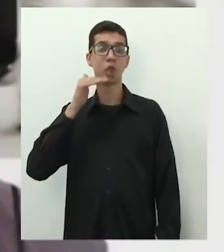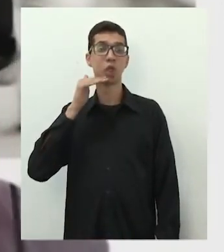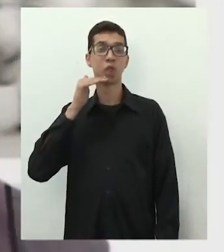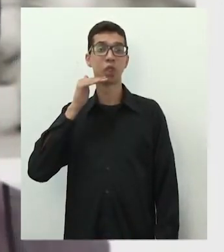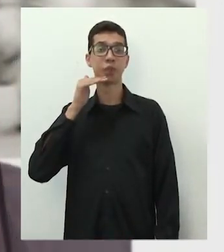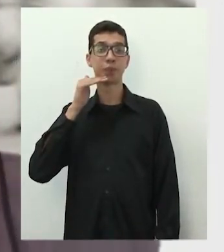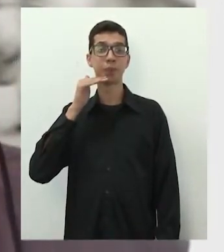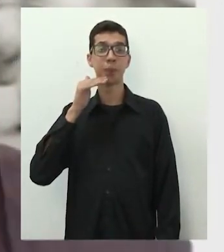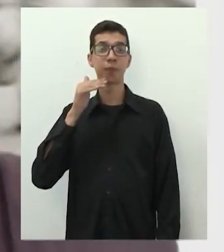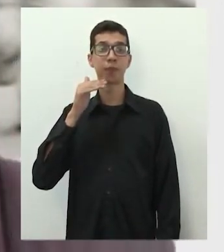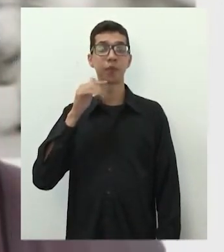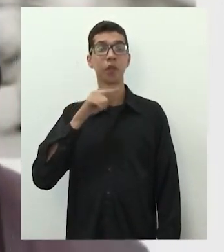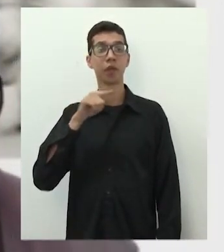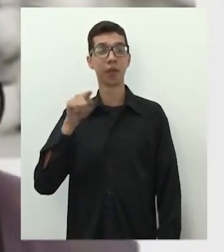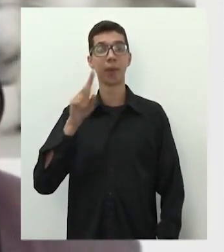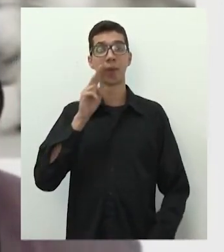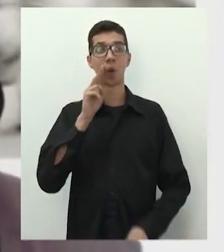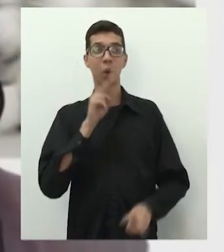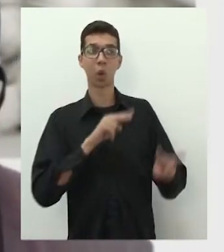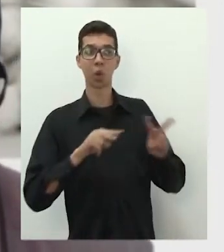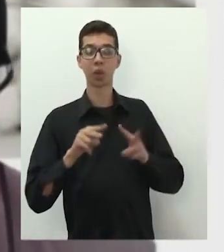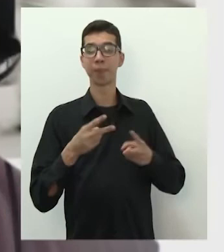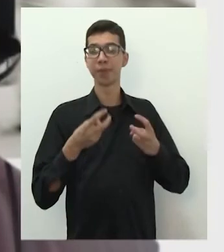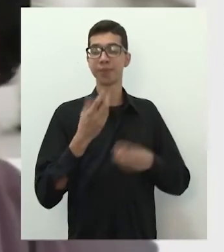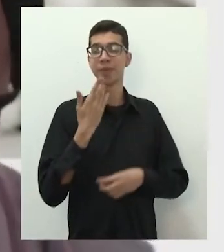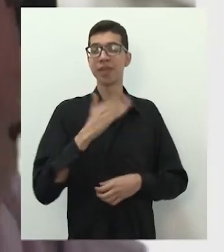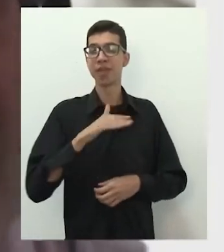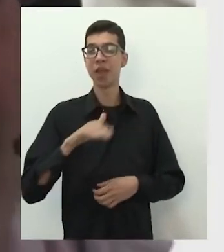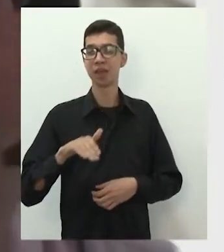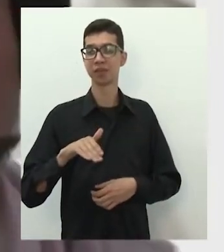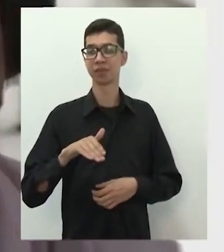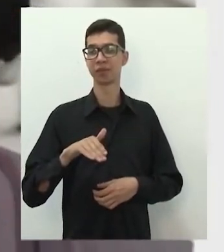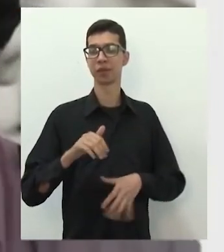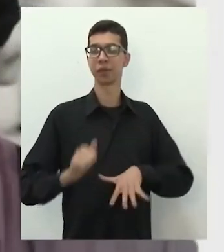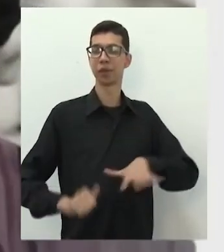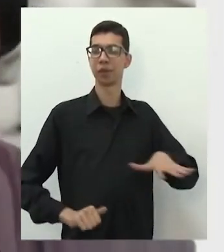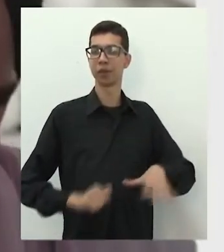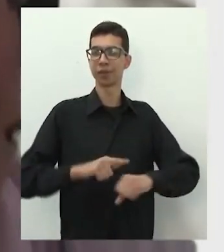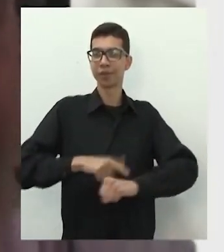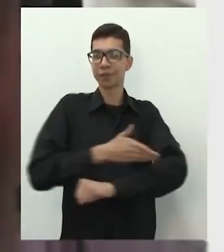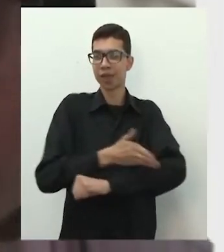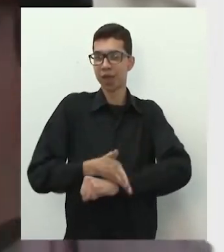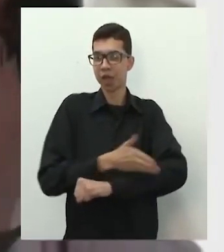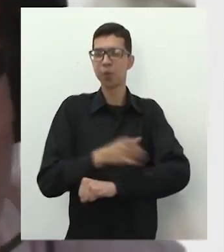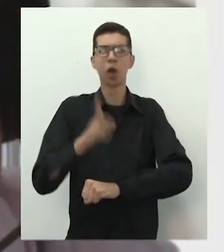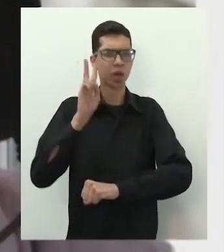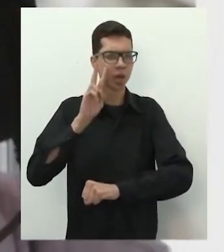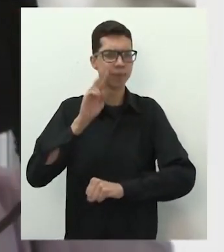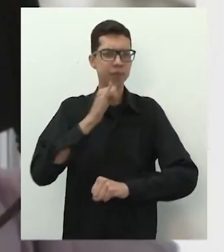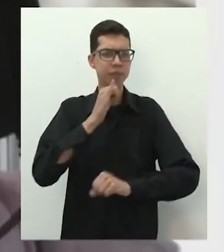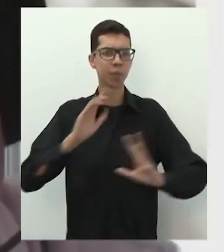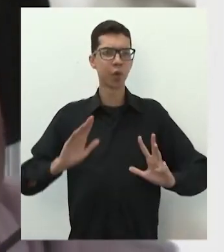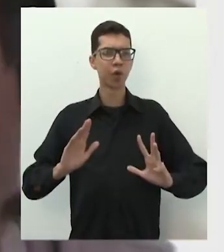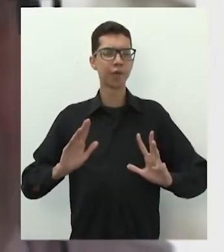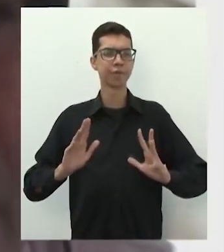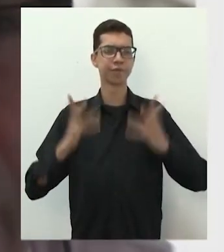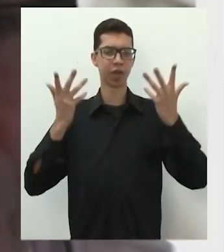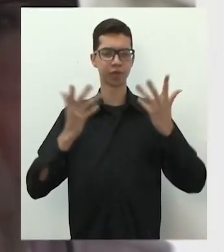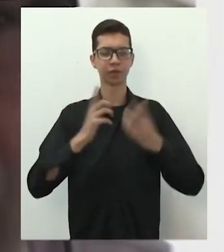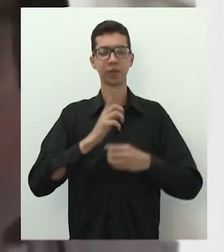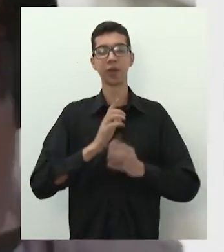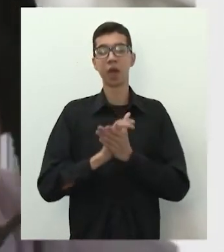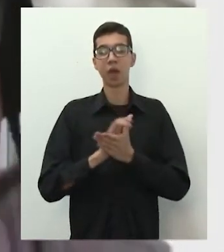hoje um espaço chamado espaço do adolescente, uma faixa etária que teórica, tem várias discussões,